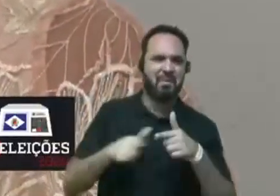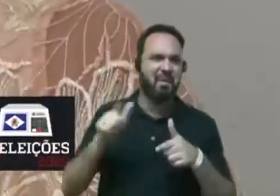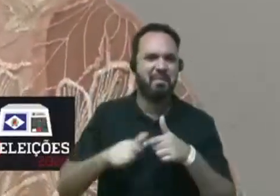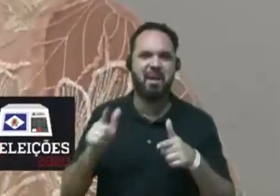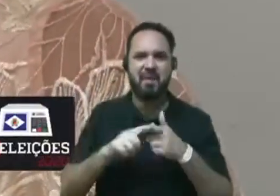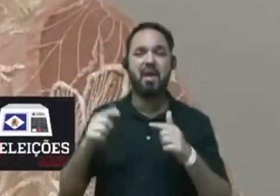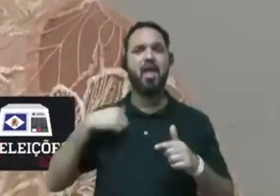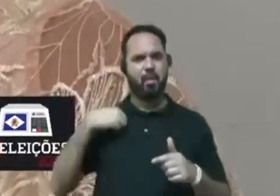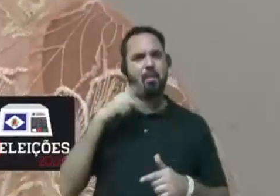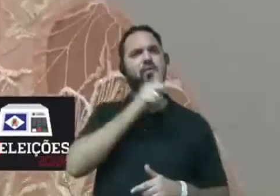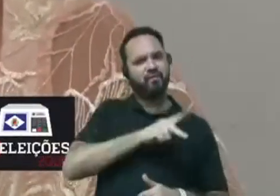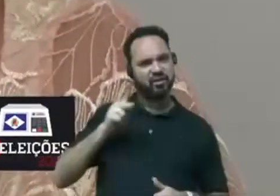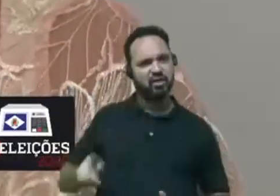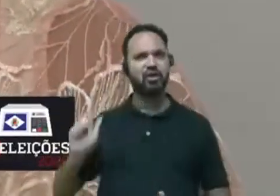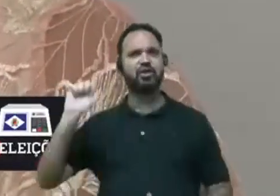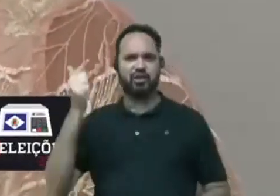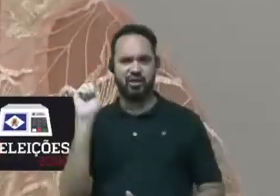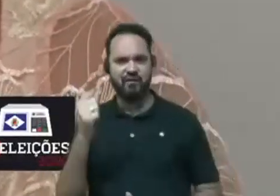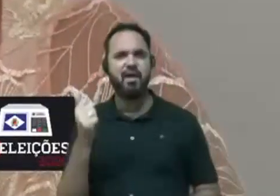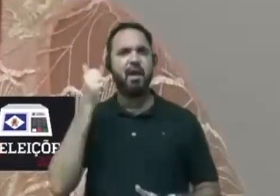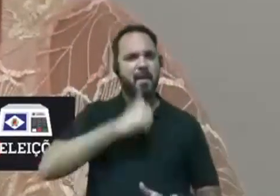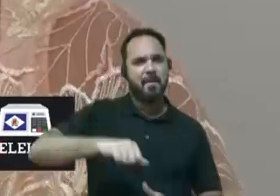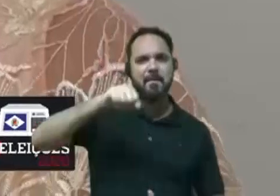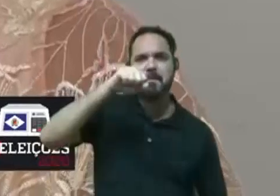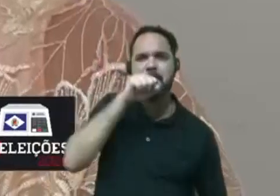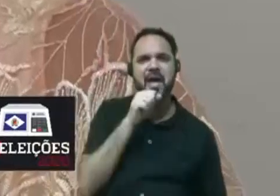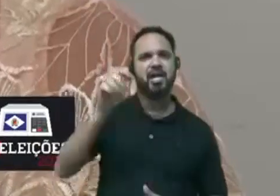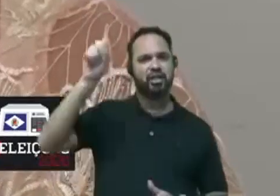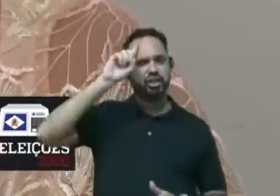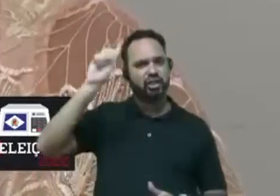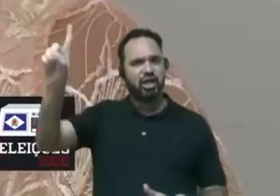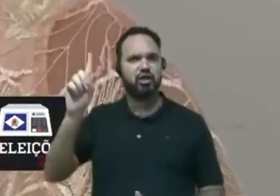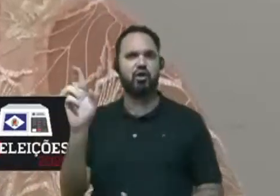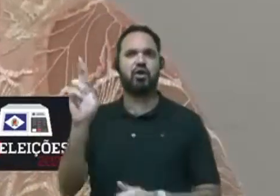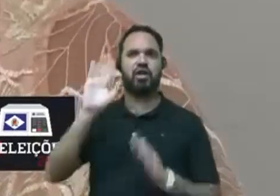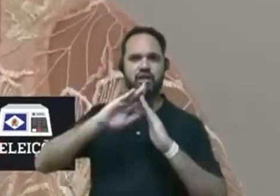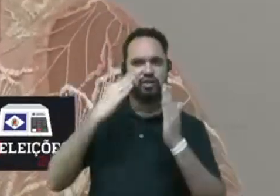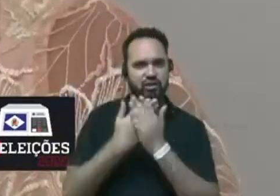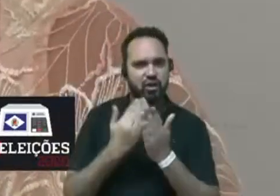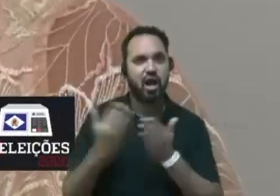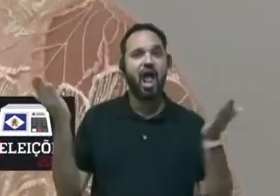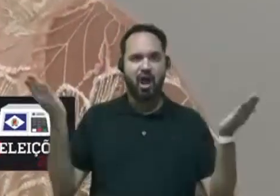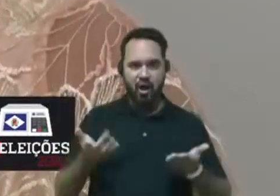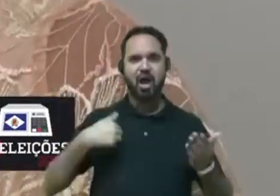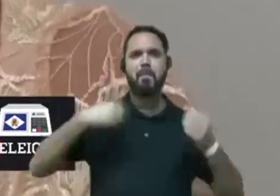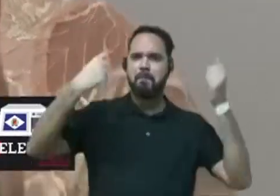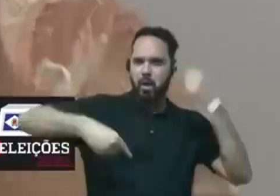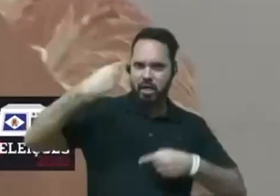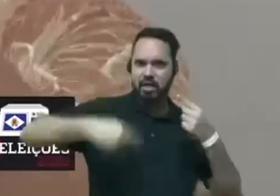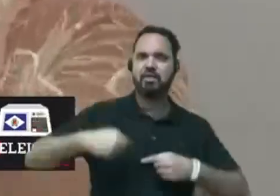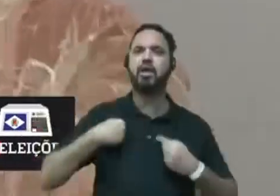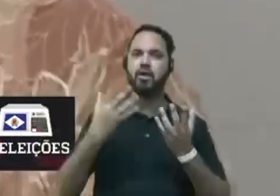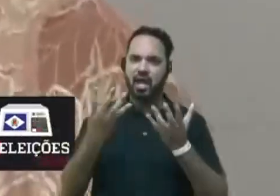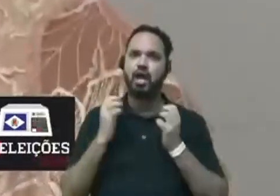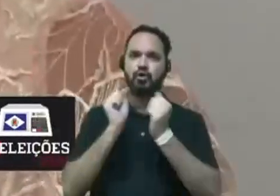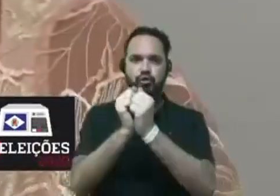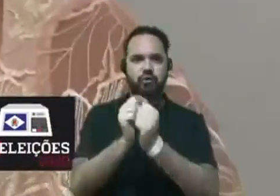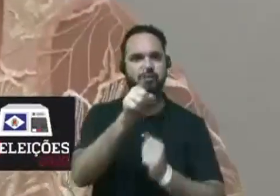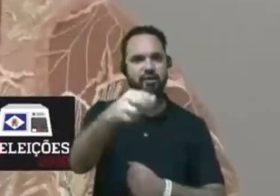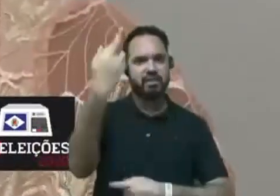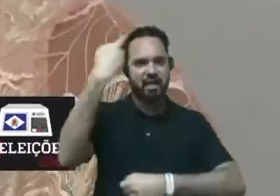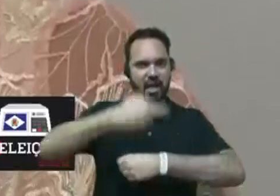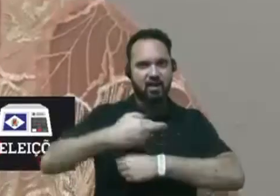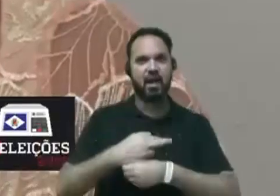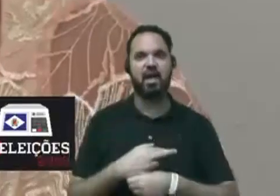professora geógrafa sou mãe sou diretora de escola e agora sou política quero junto com